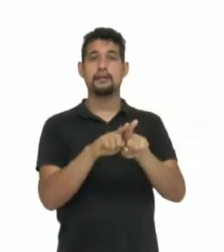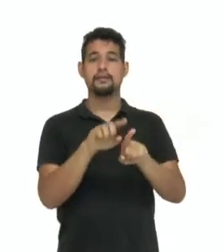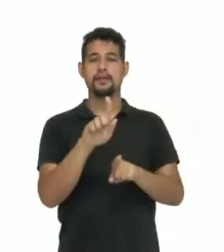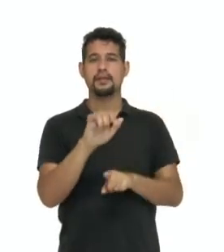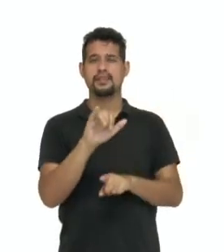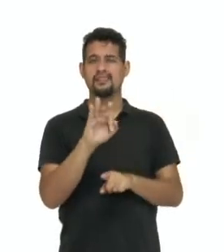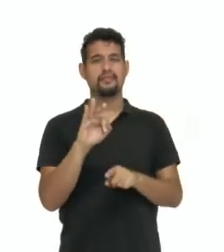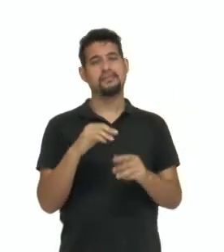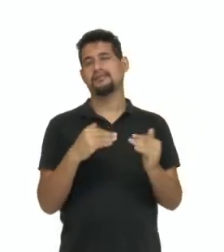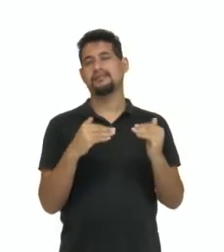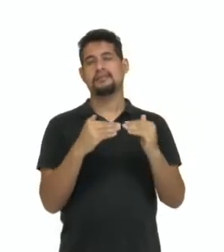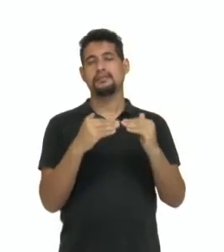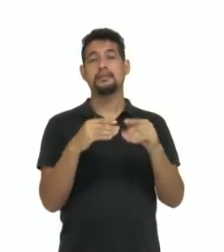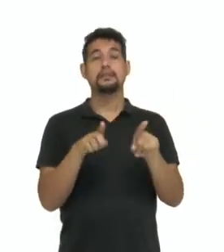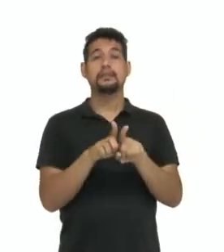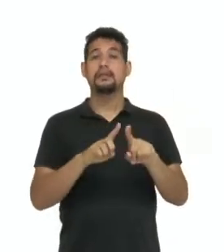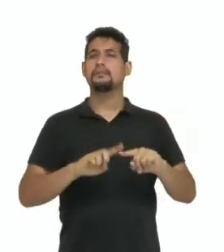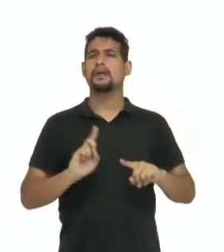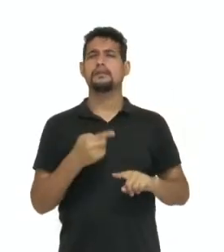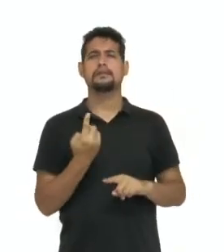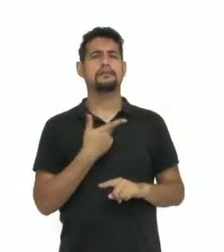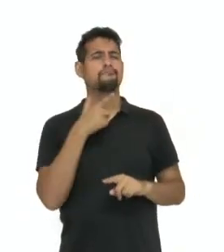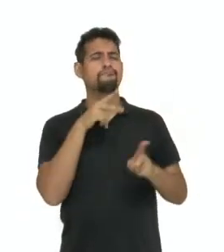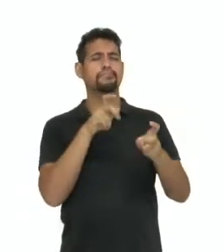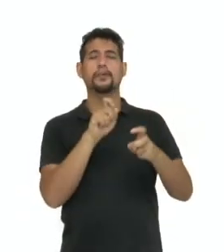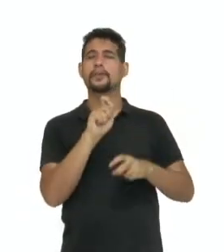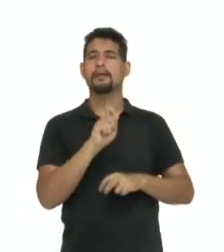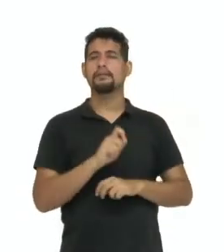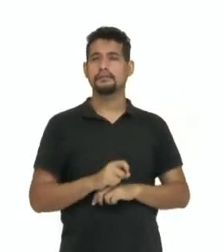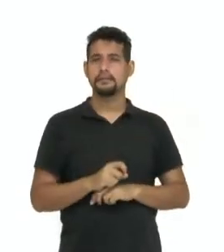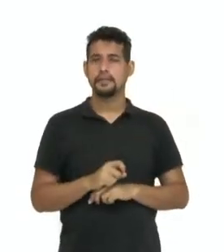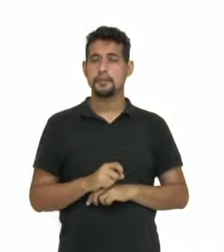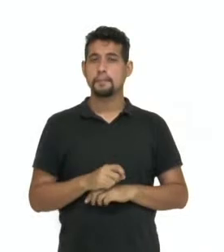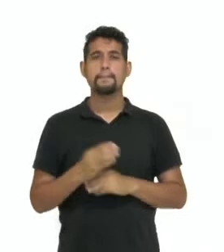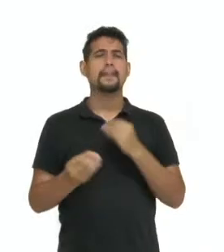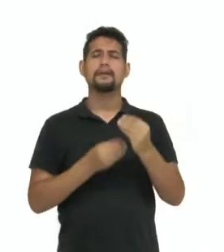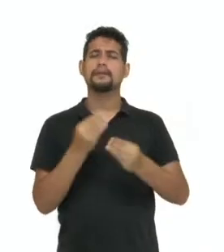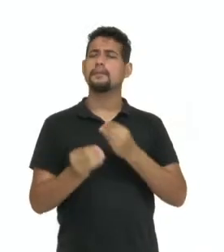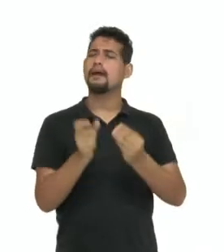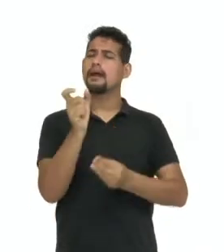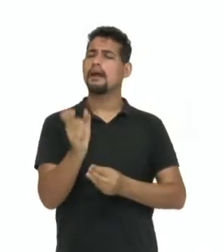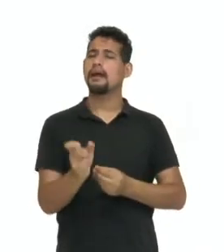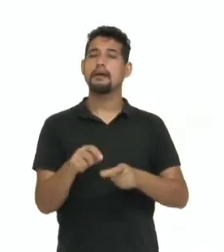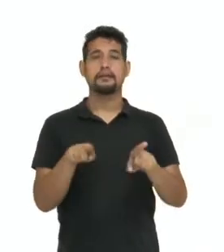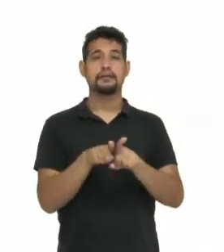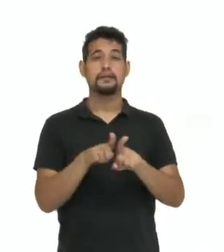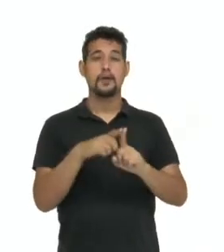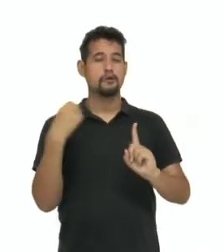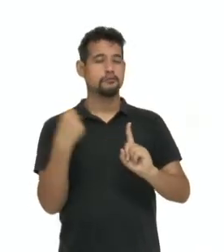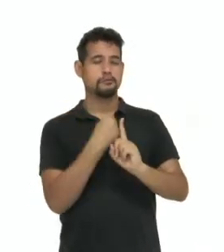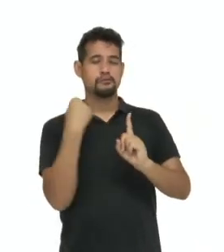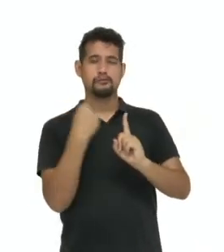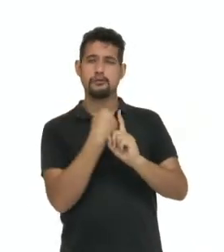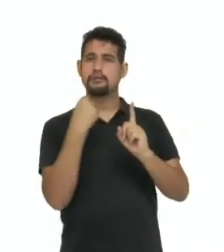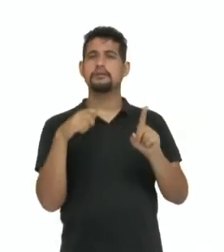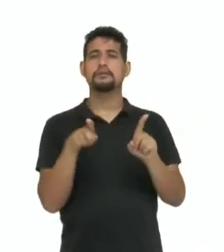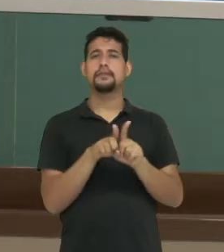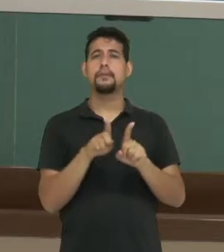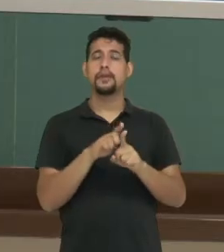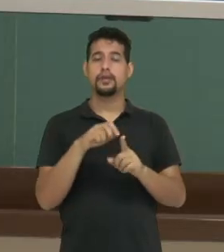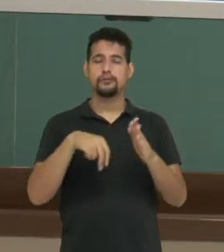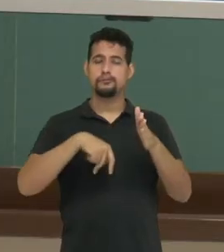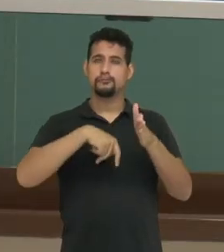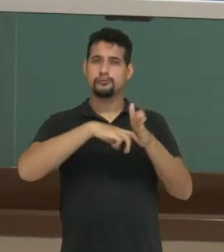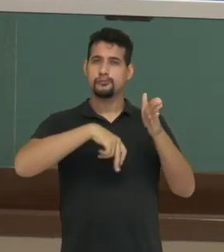está funcionando, mas conseguimos perceber então como se caracteriza então esse soco e esse